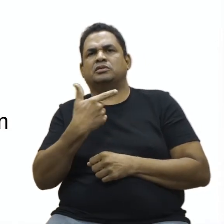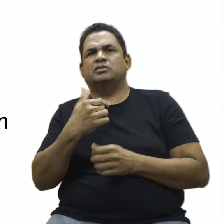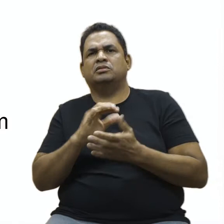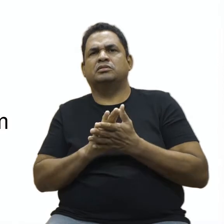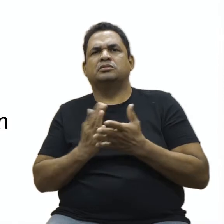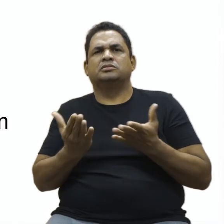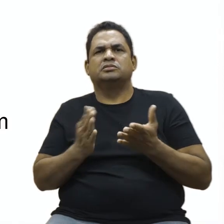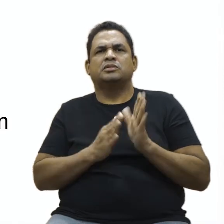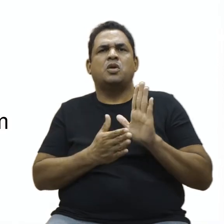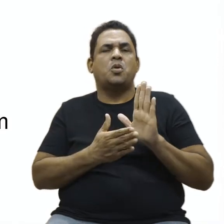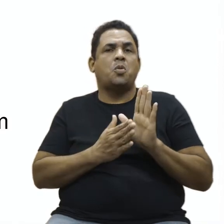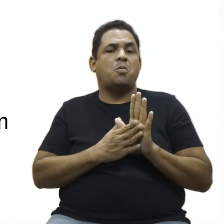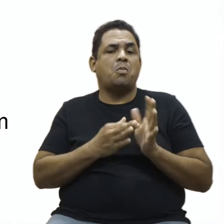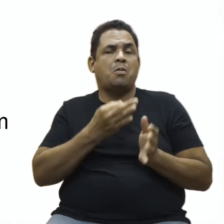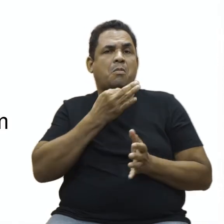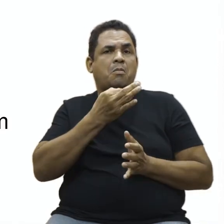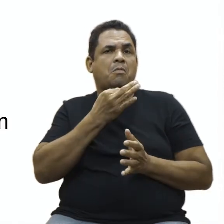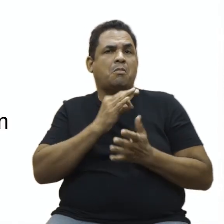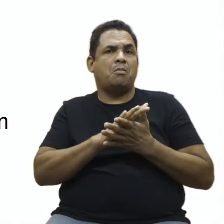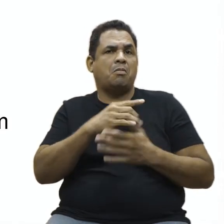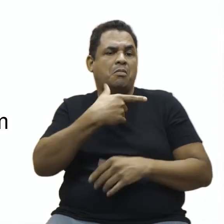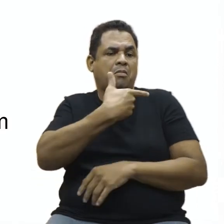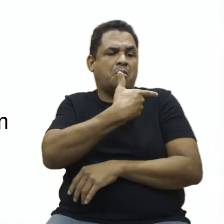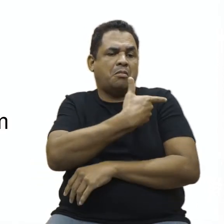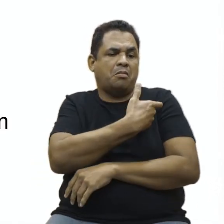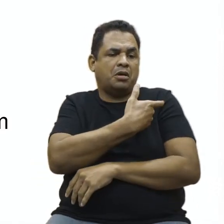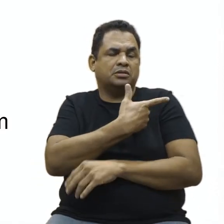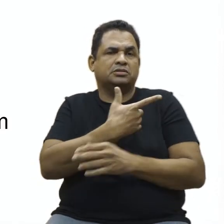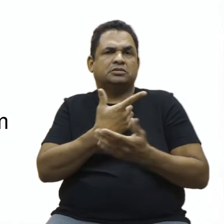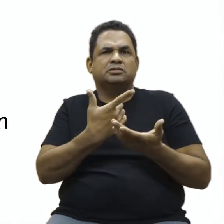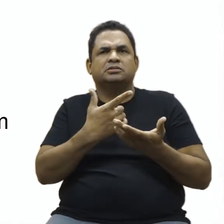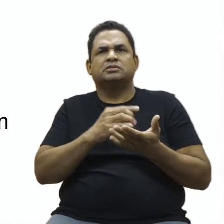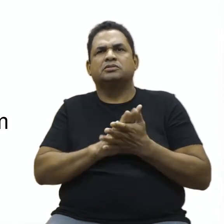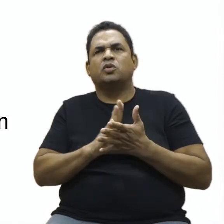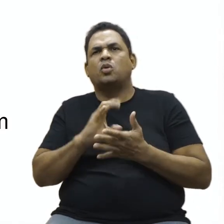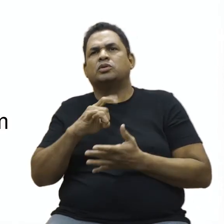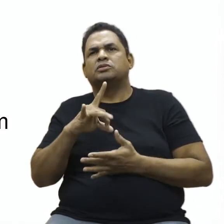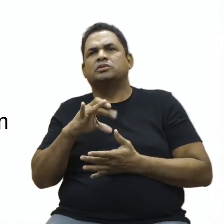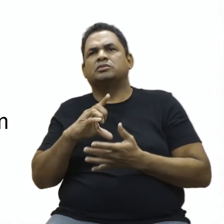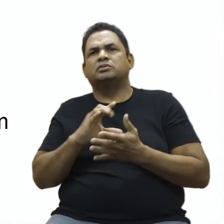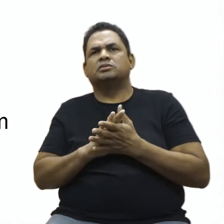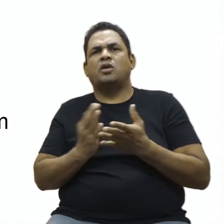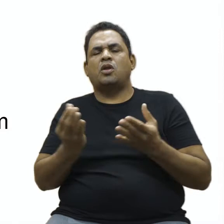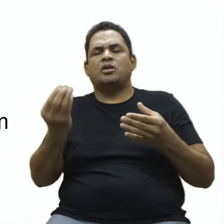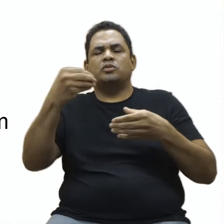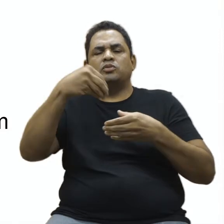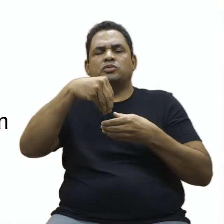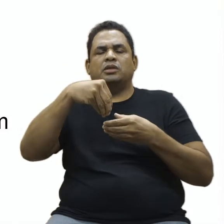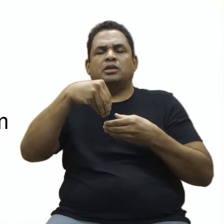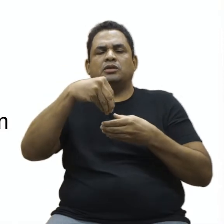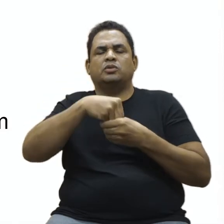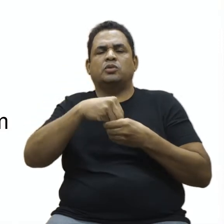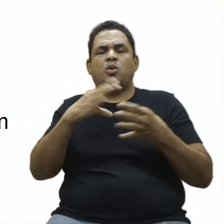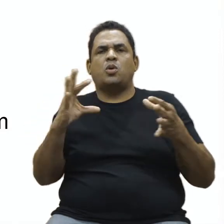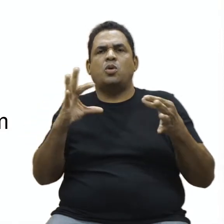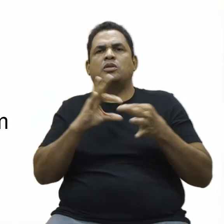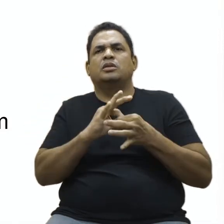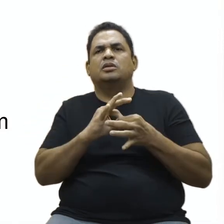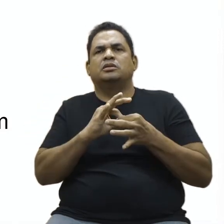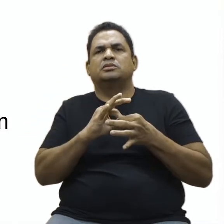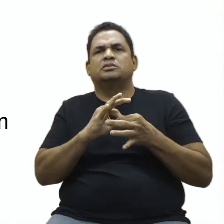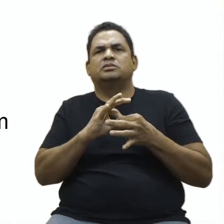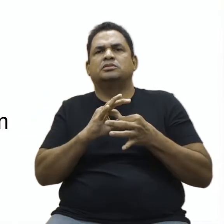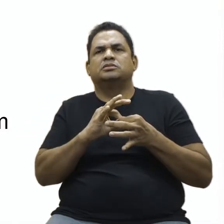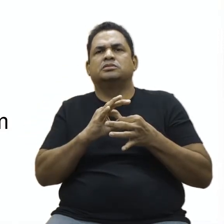suposta vacina contra o despotismo em um contexto democrático tem como objetivo, ou seja, o